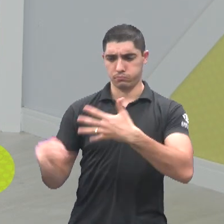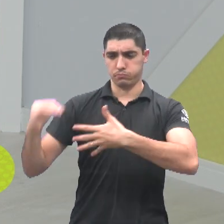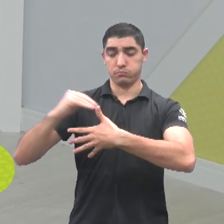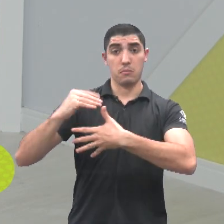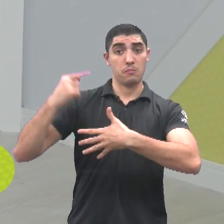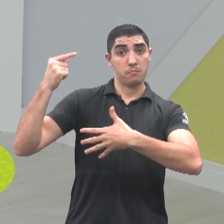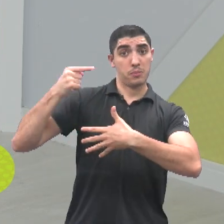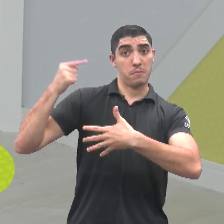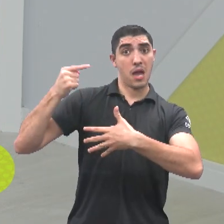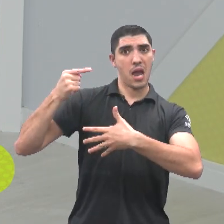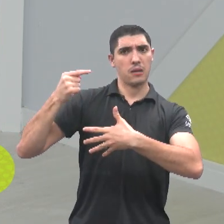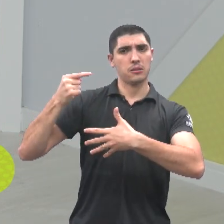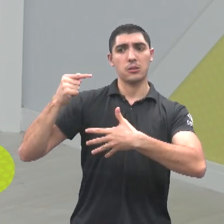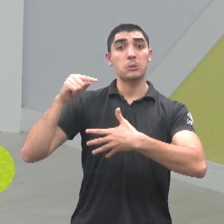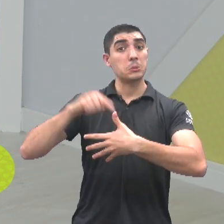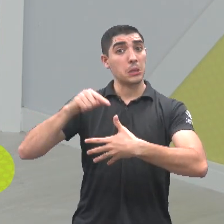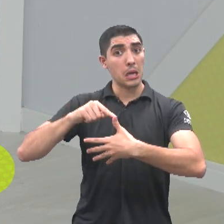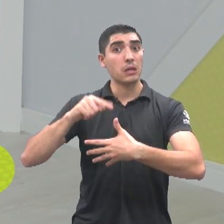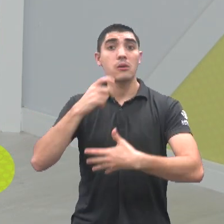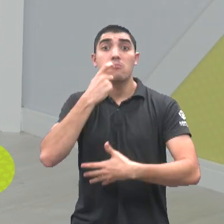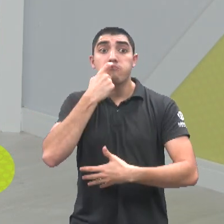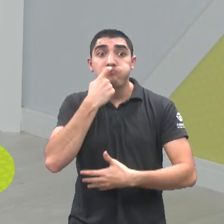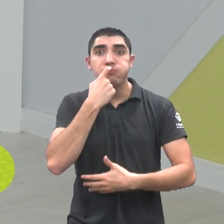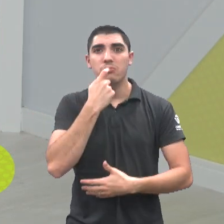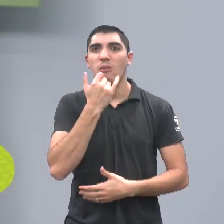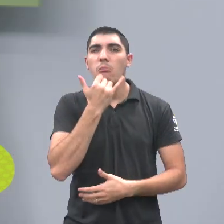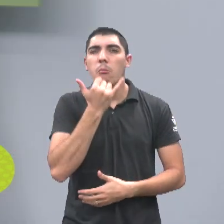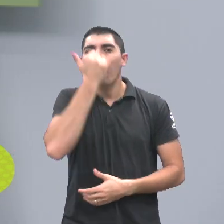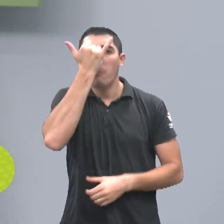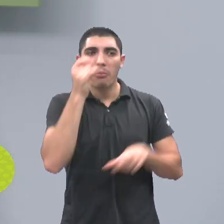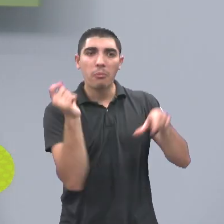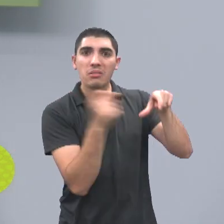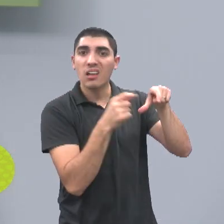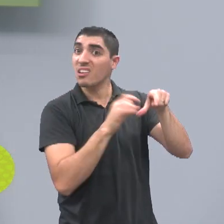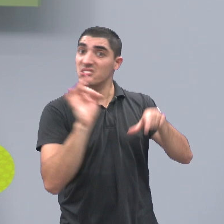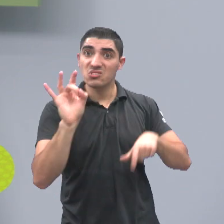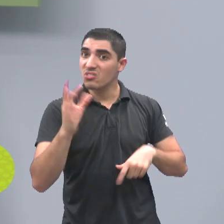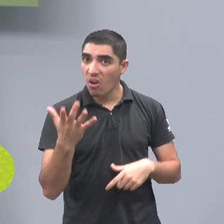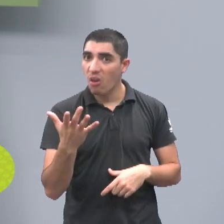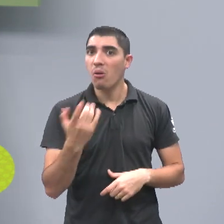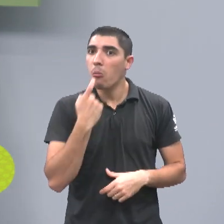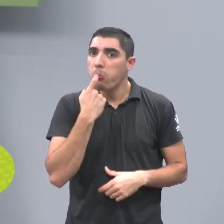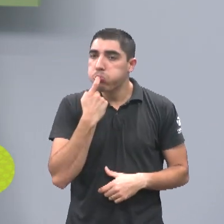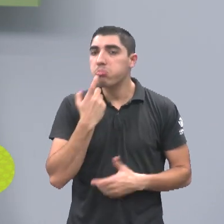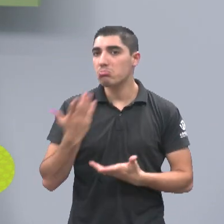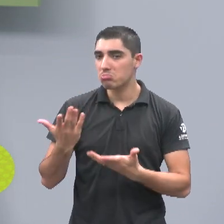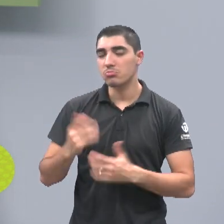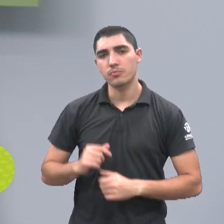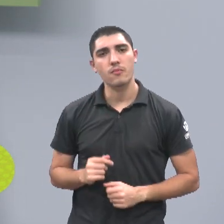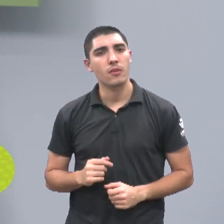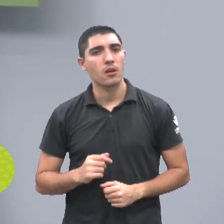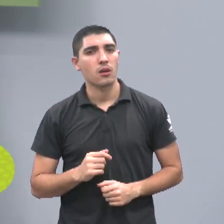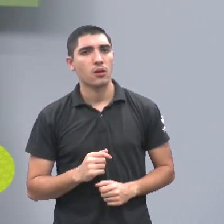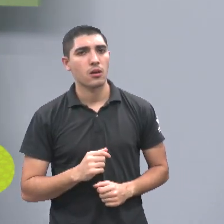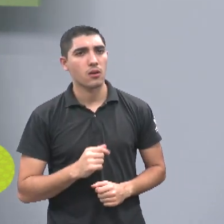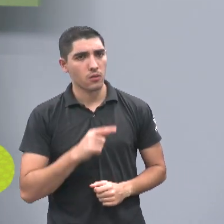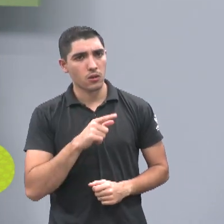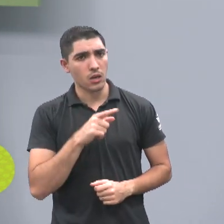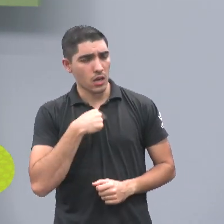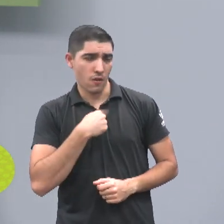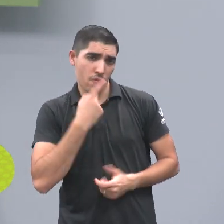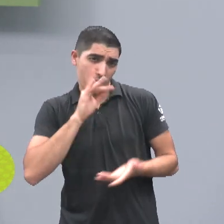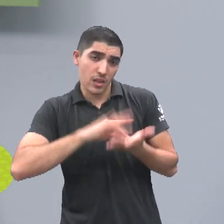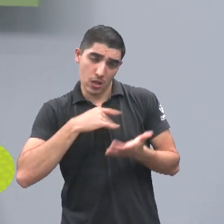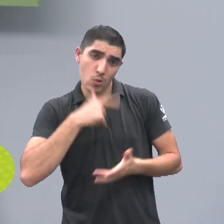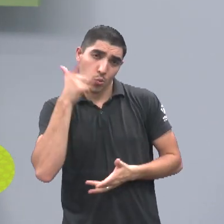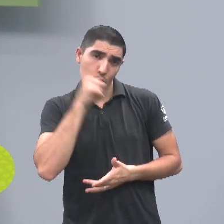gols em 9 jogos até então, não é nenhum absurdo não. Confesso que eu só assisti os 10 últimos minutos finais. Conseguiu assistir? Conseguiu.